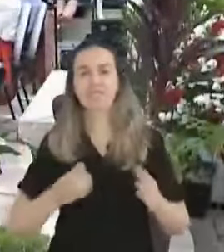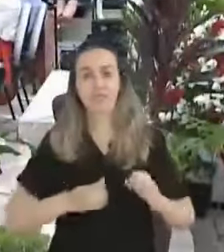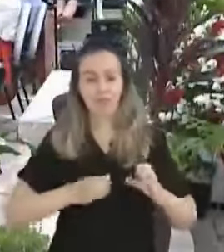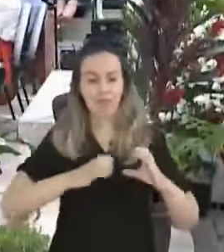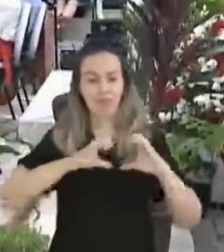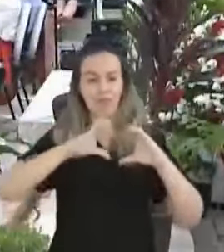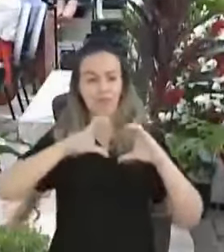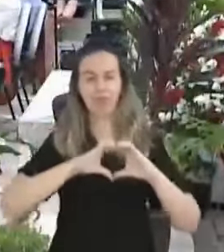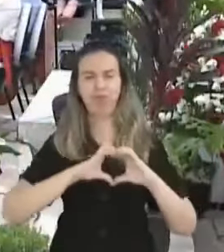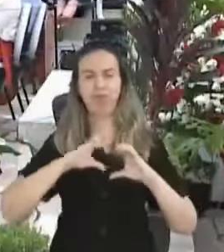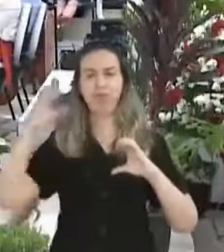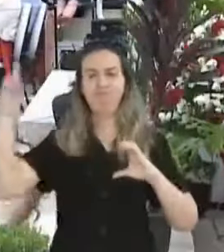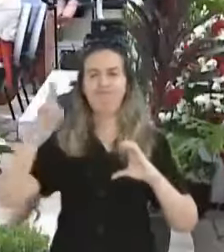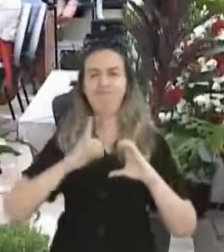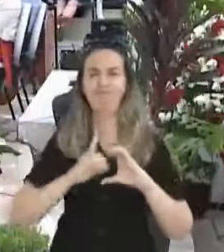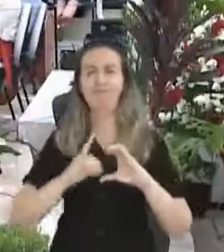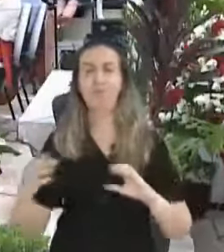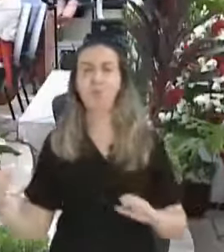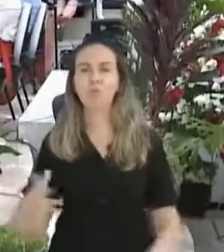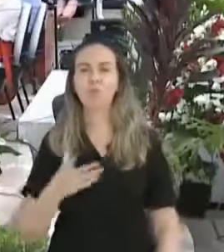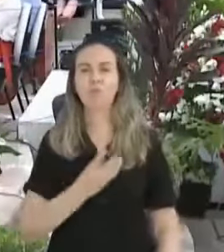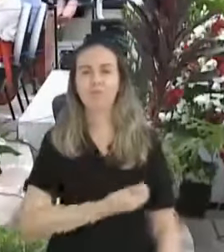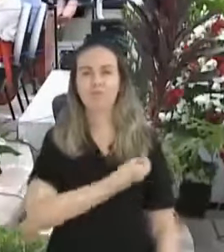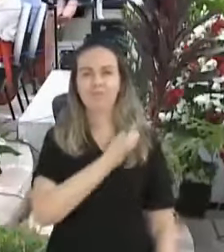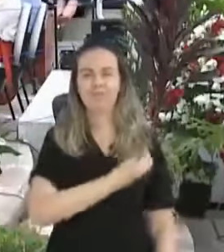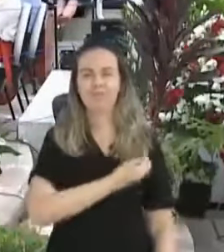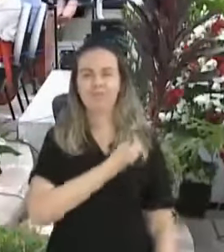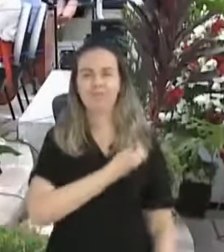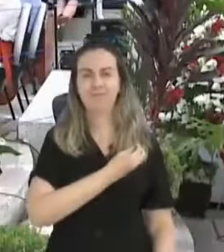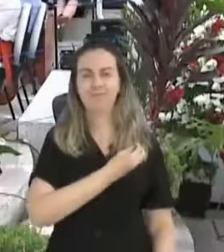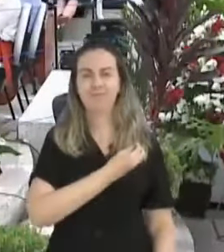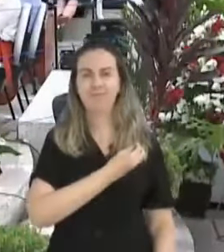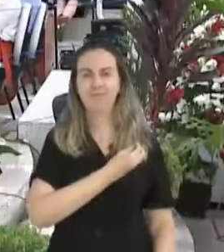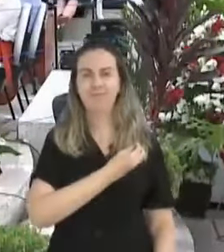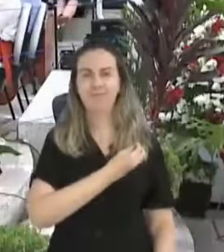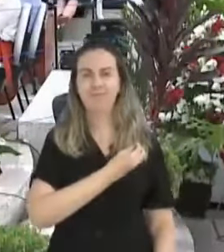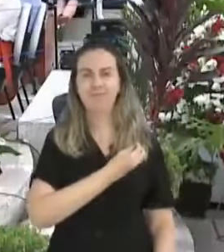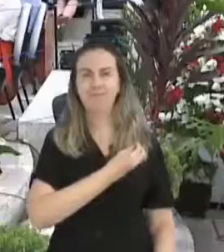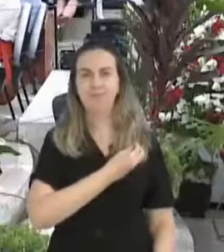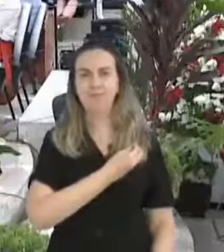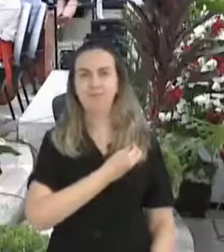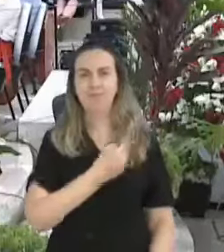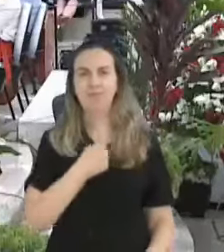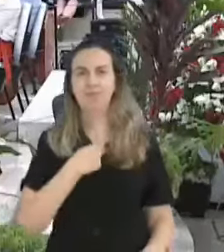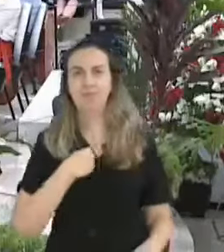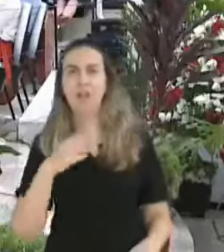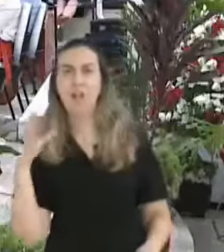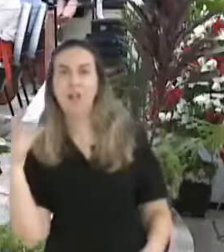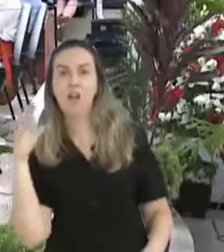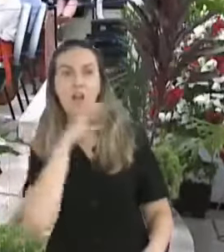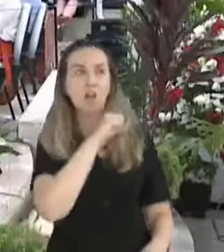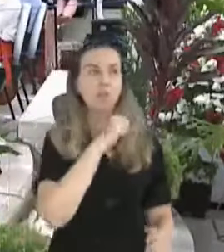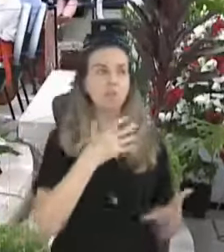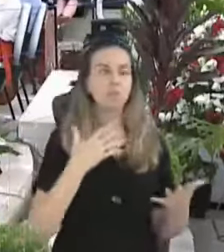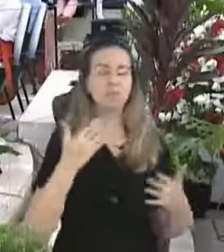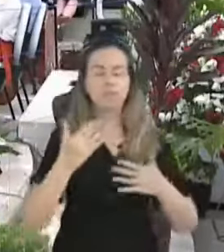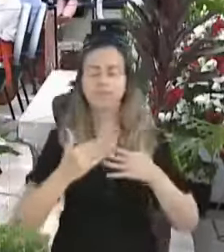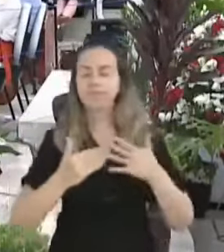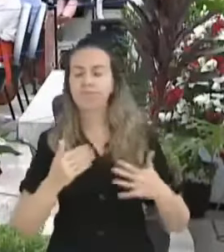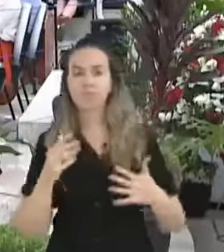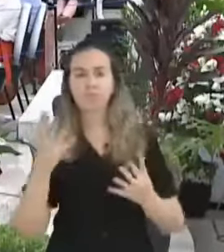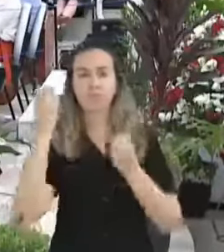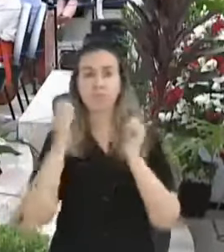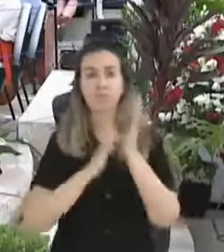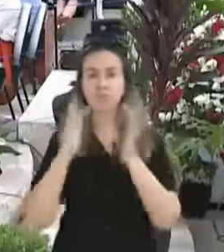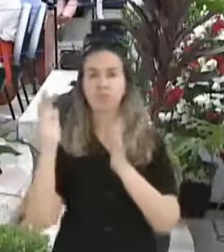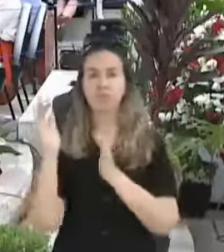os teus irmãos. Oh, aleluia! Porque não existe conversão automática. A conversão é um